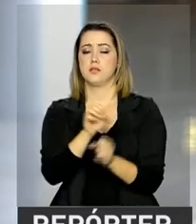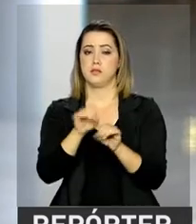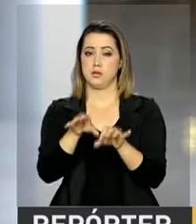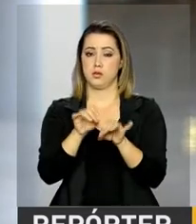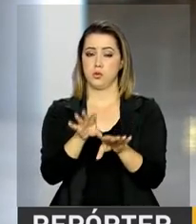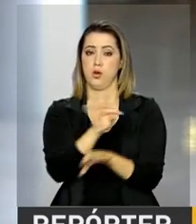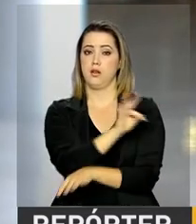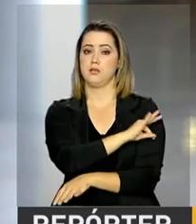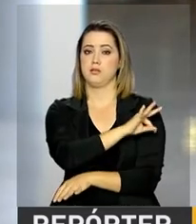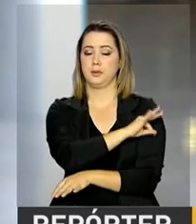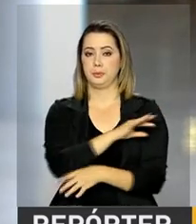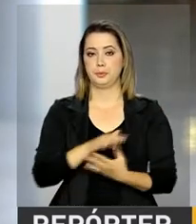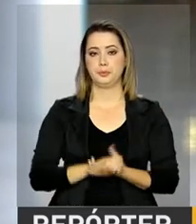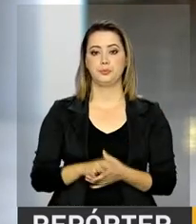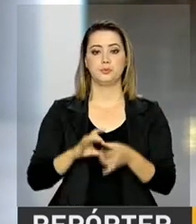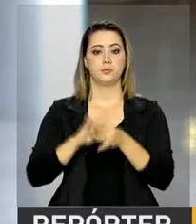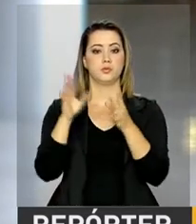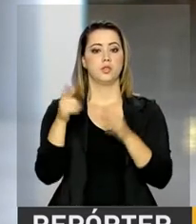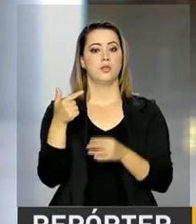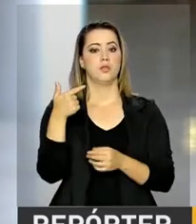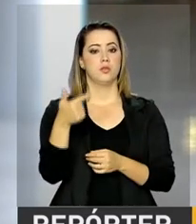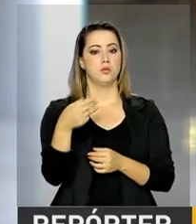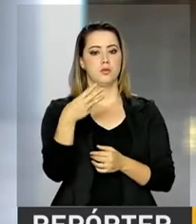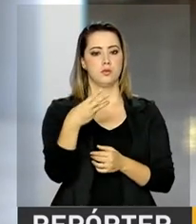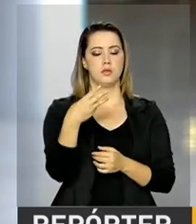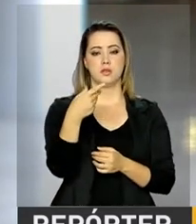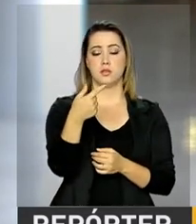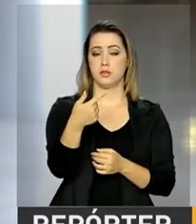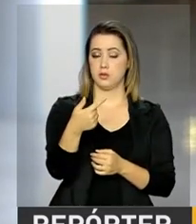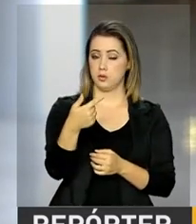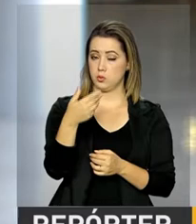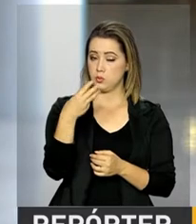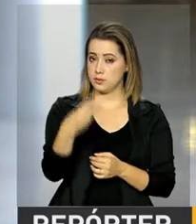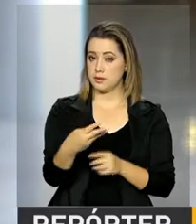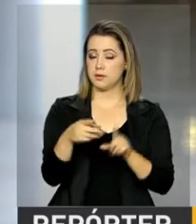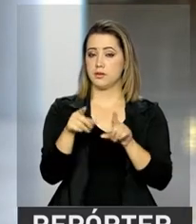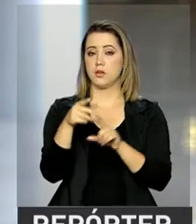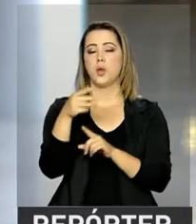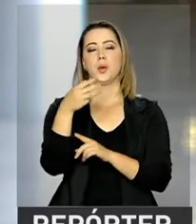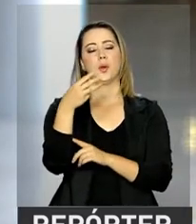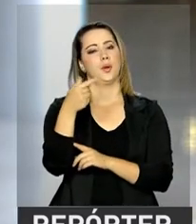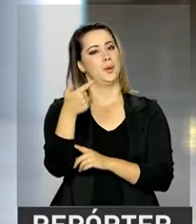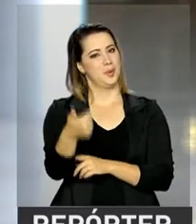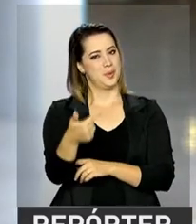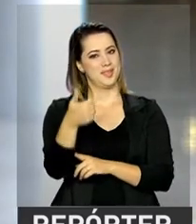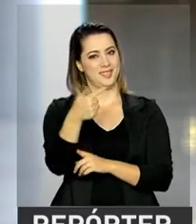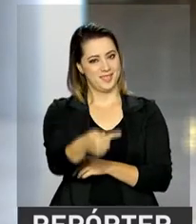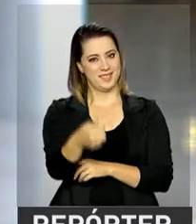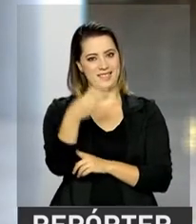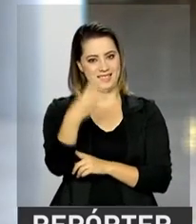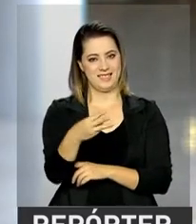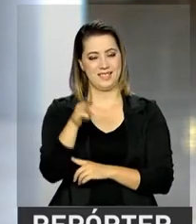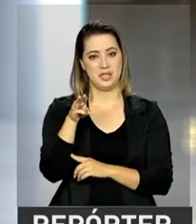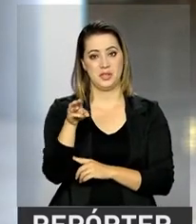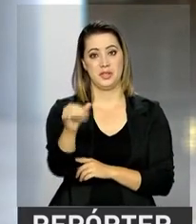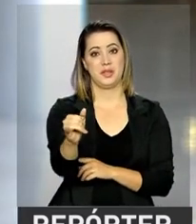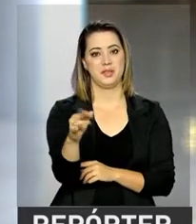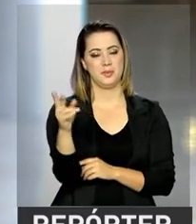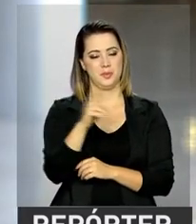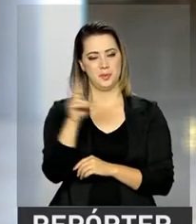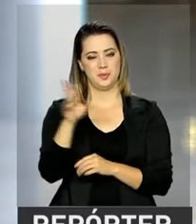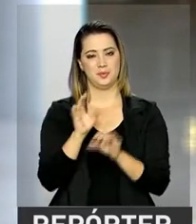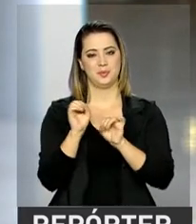Foram liberados 273 milhões de reais para manutenção e custeio de instituições federais.